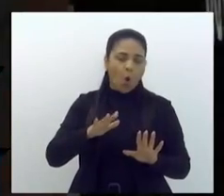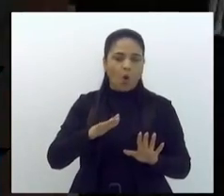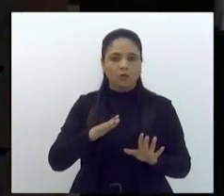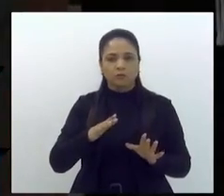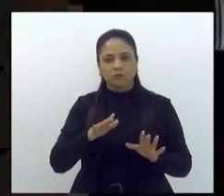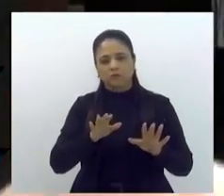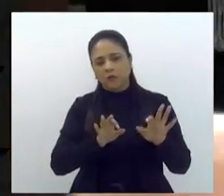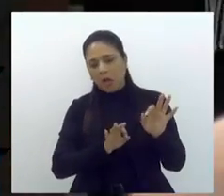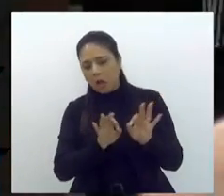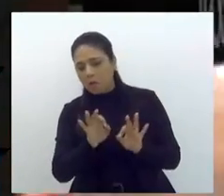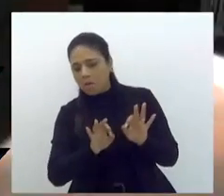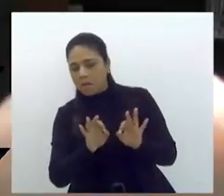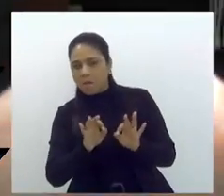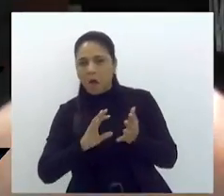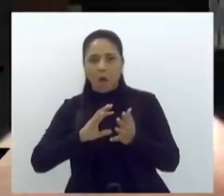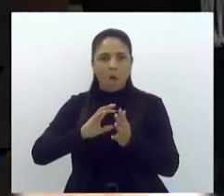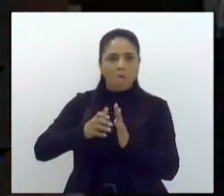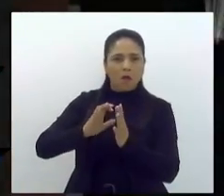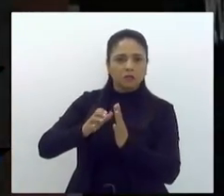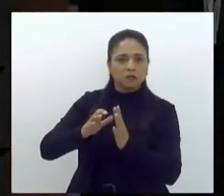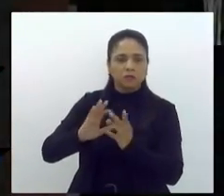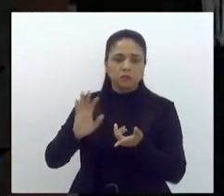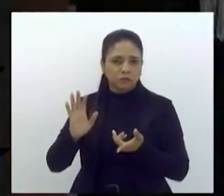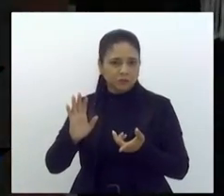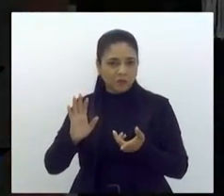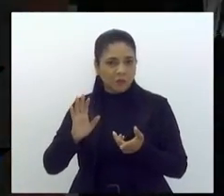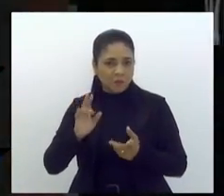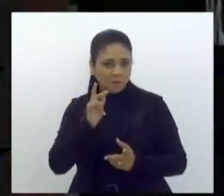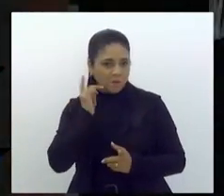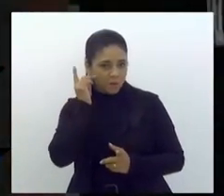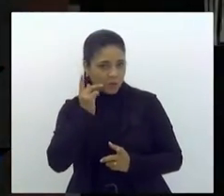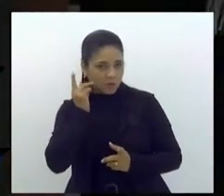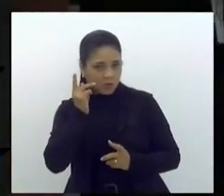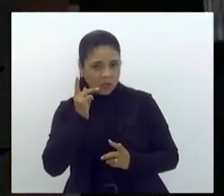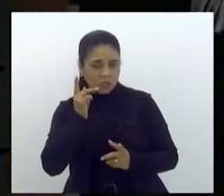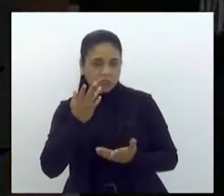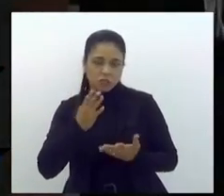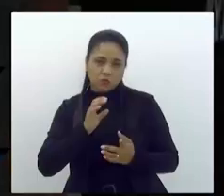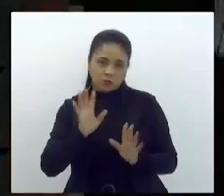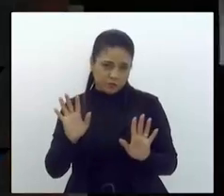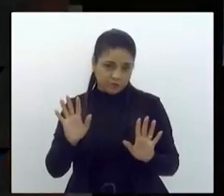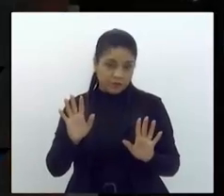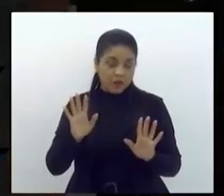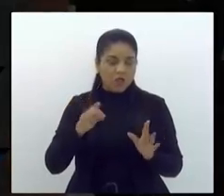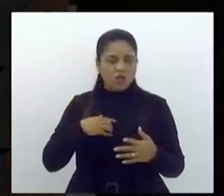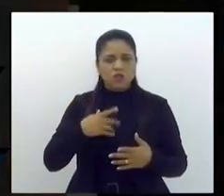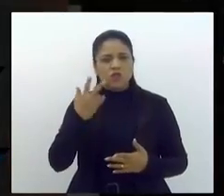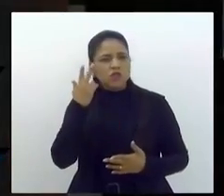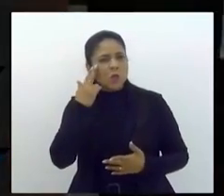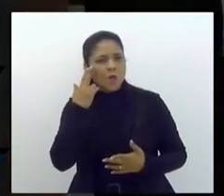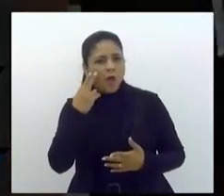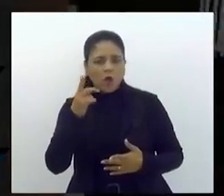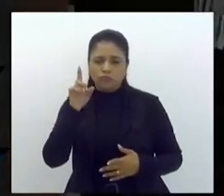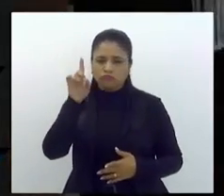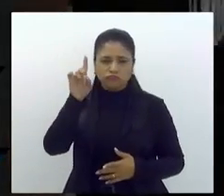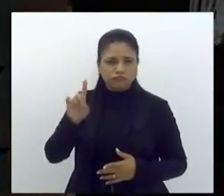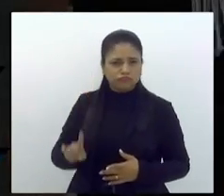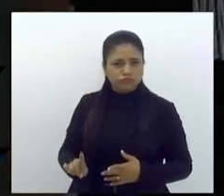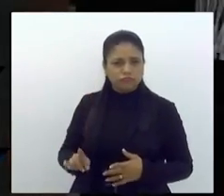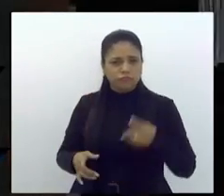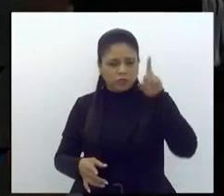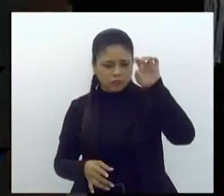daquela organização política e social é normal que as pessoas sejam de esquerda e sejam de direita